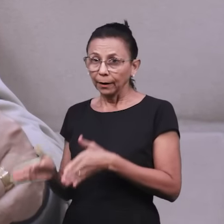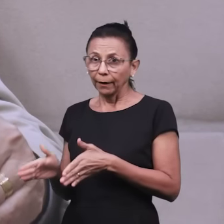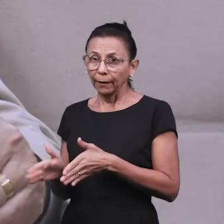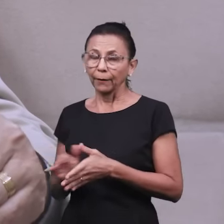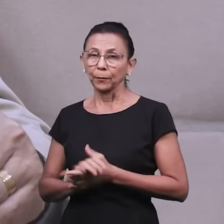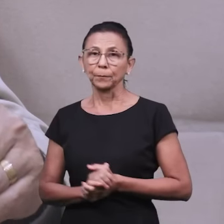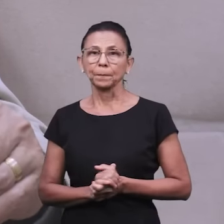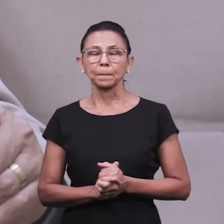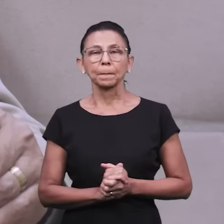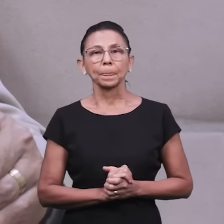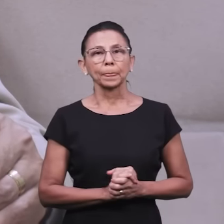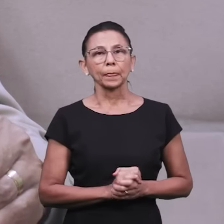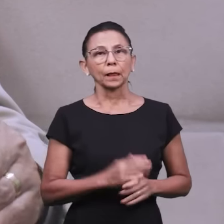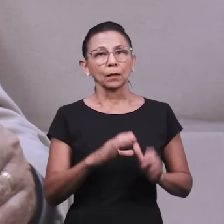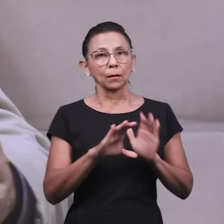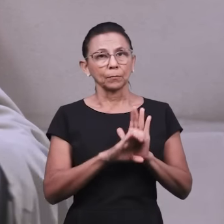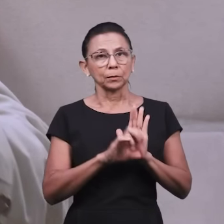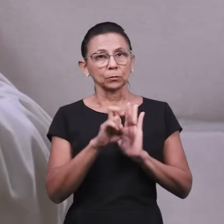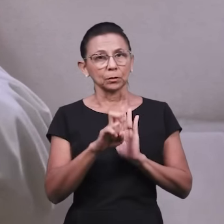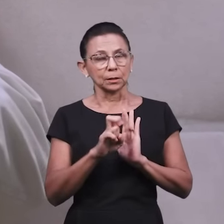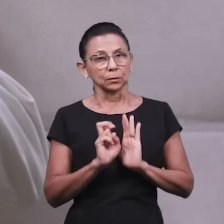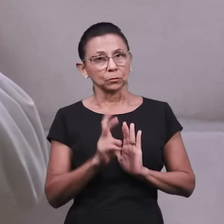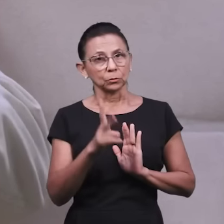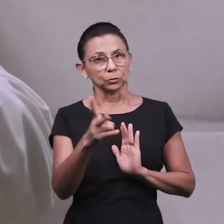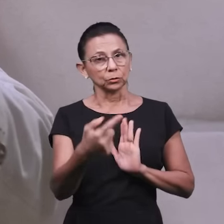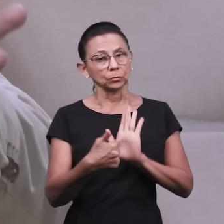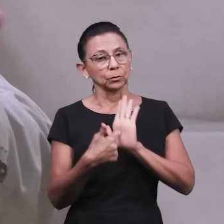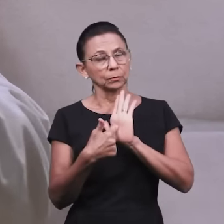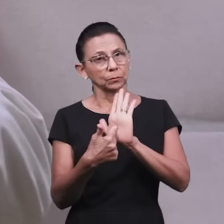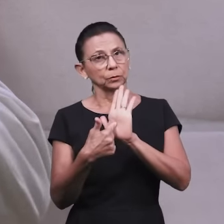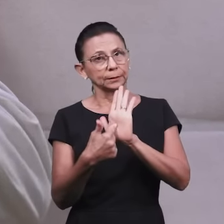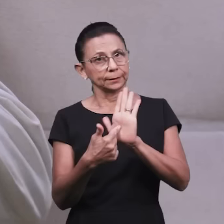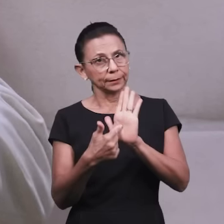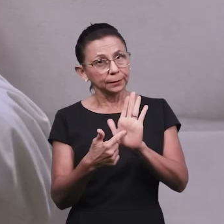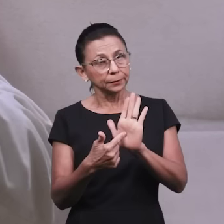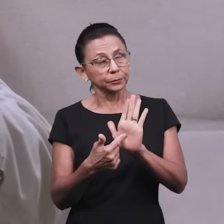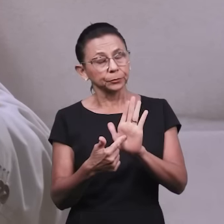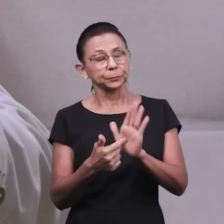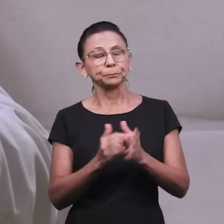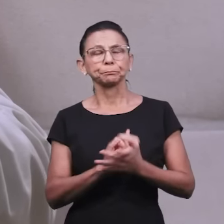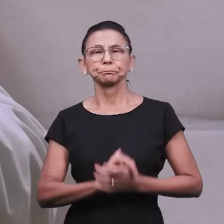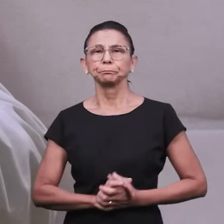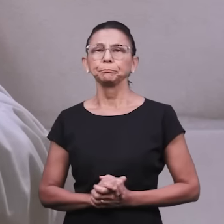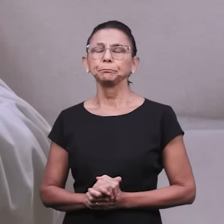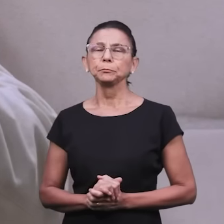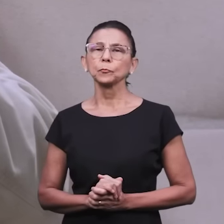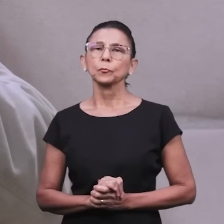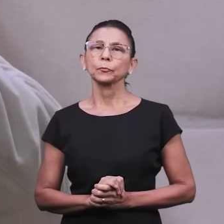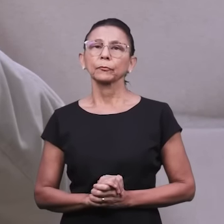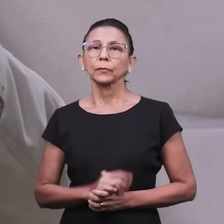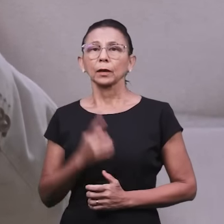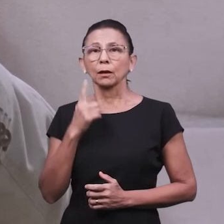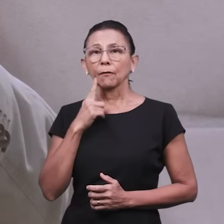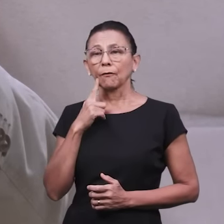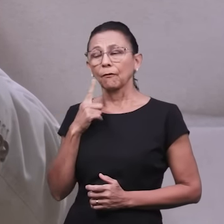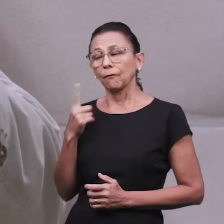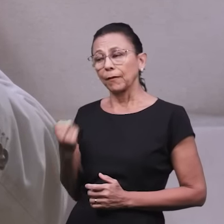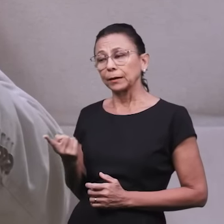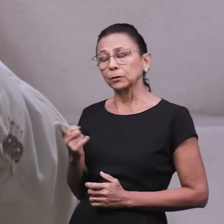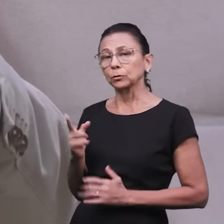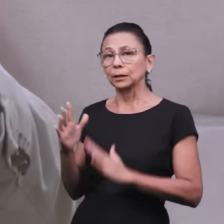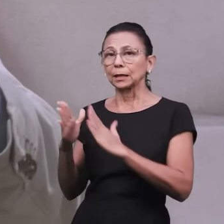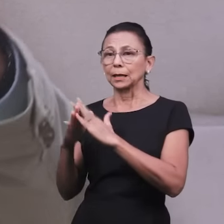que, vendo que o noivo, com a linguagem profética do livro, levou a